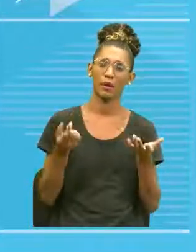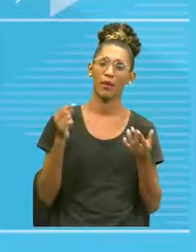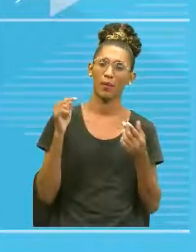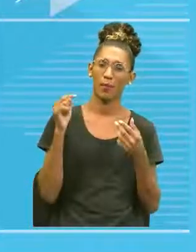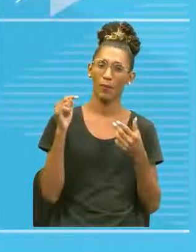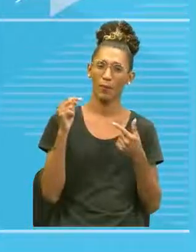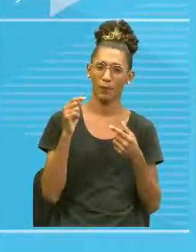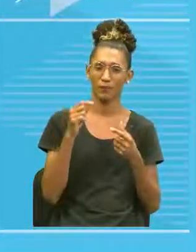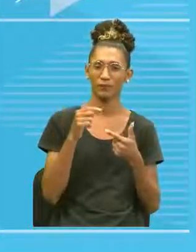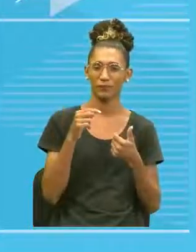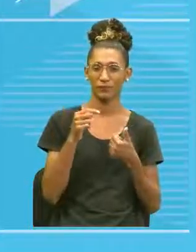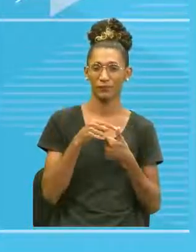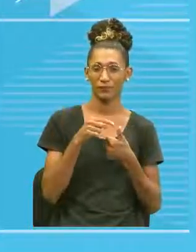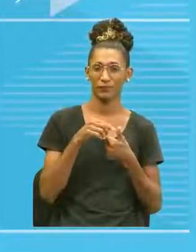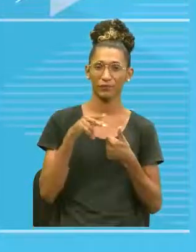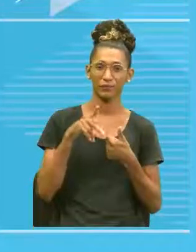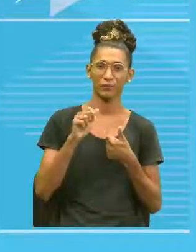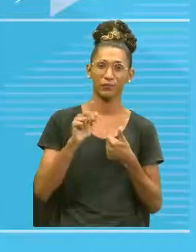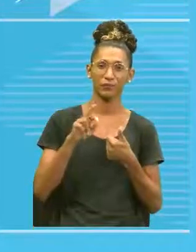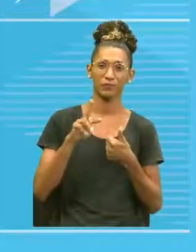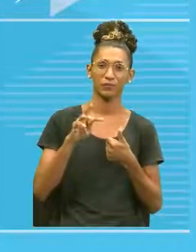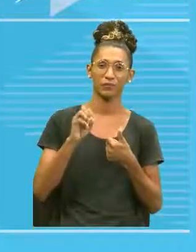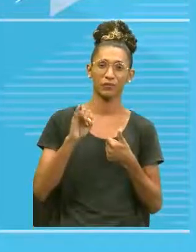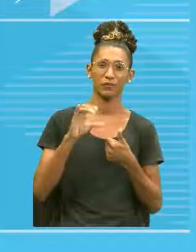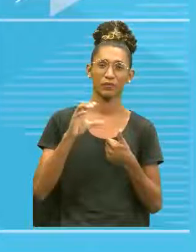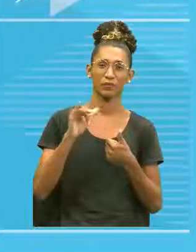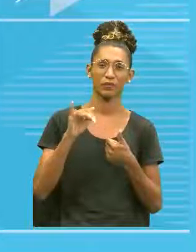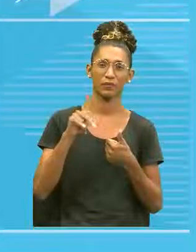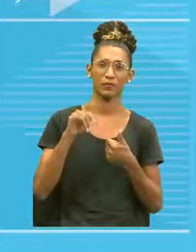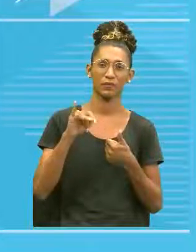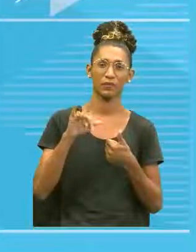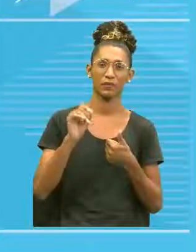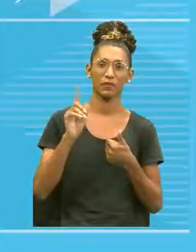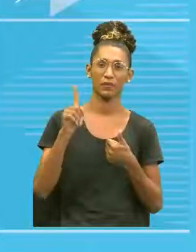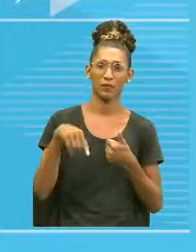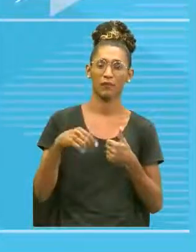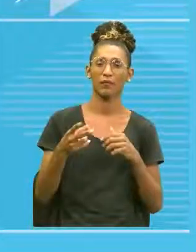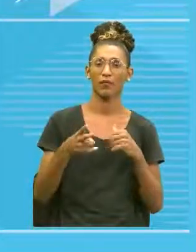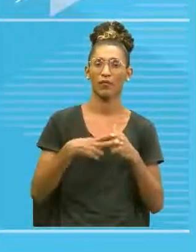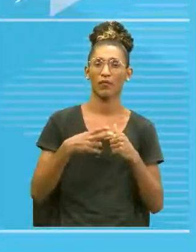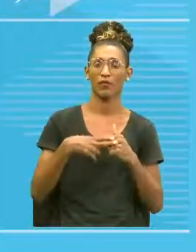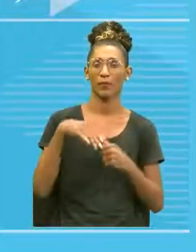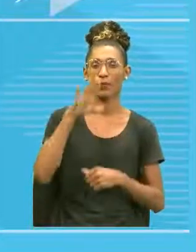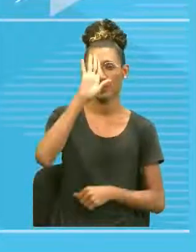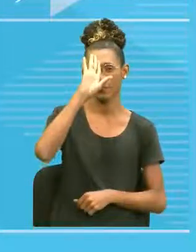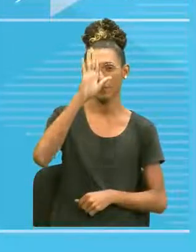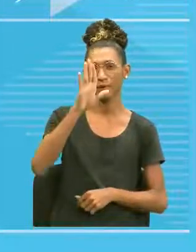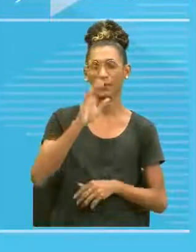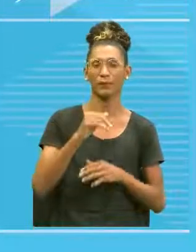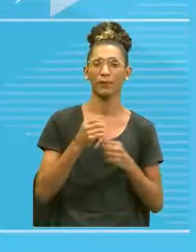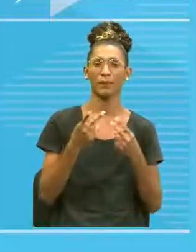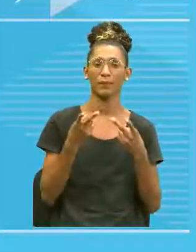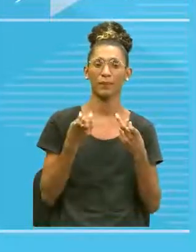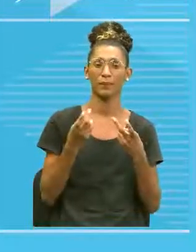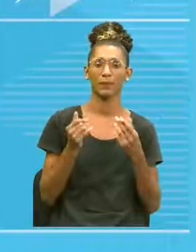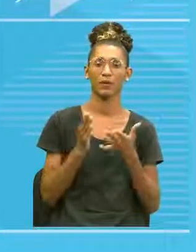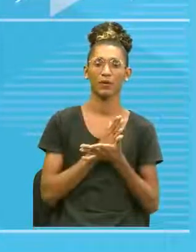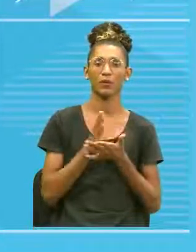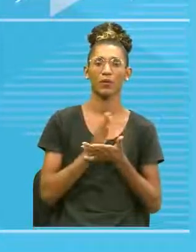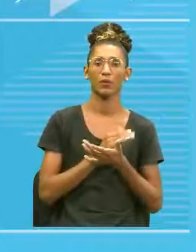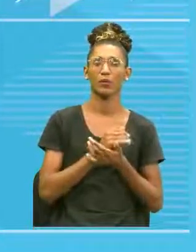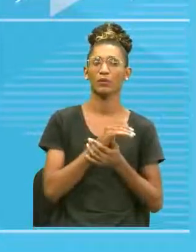no caso ele é o do verbo principal e veja os exemplos